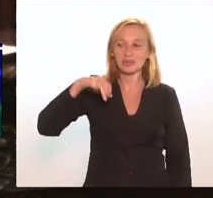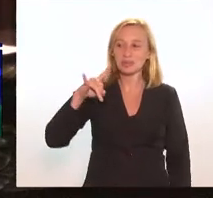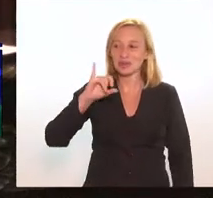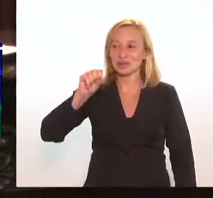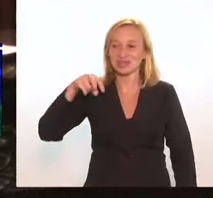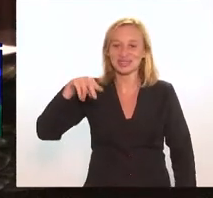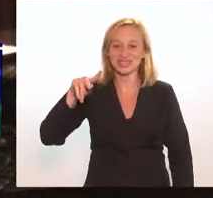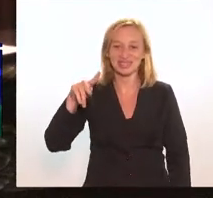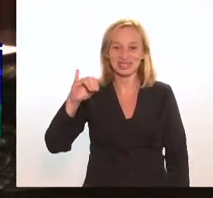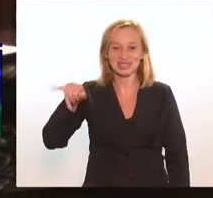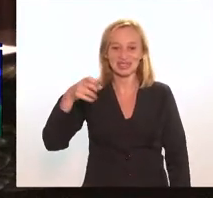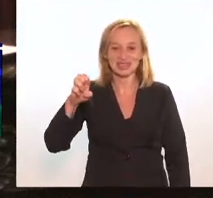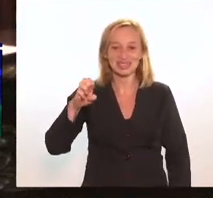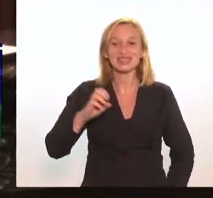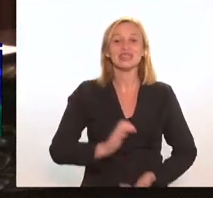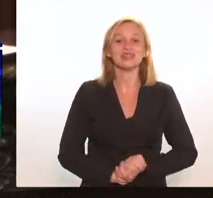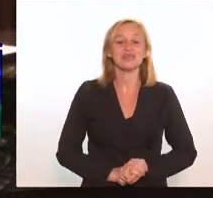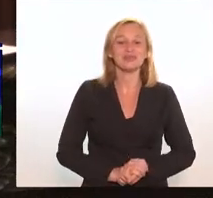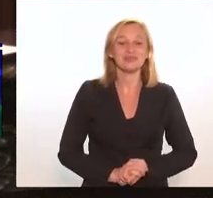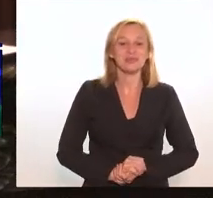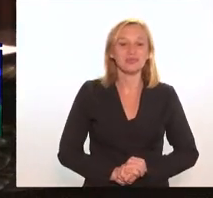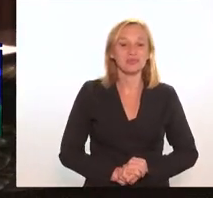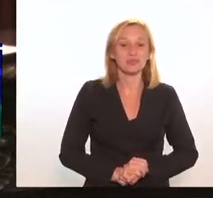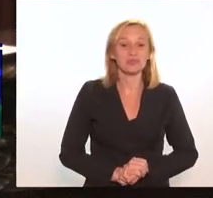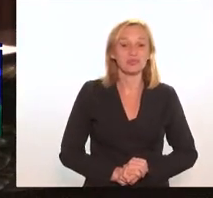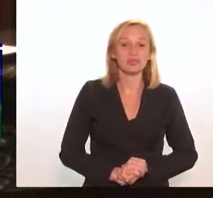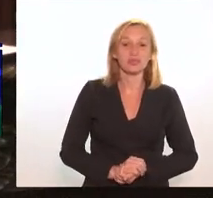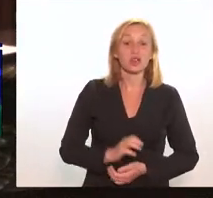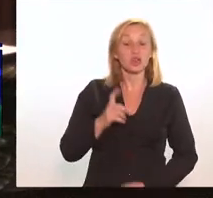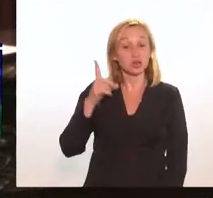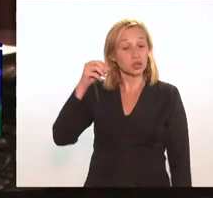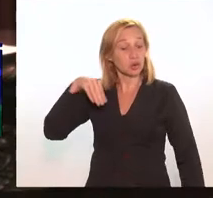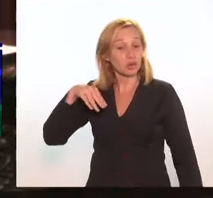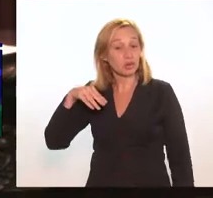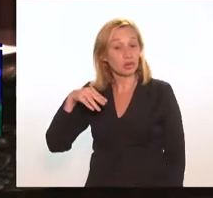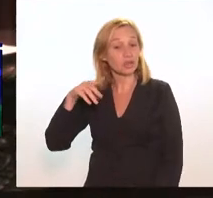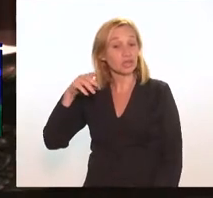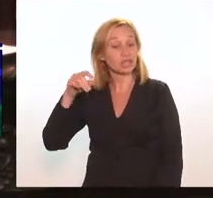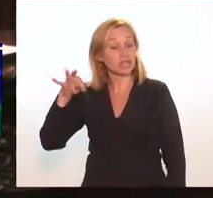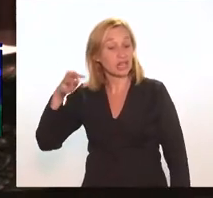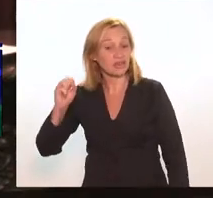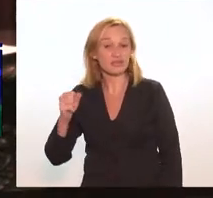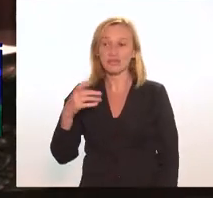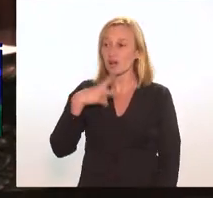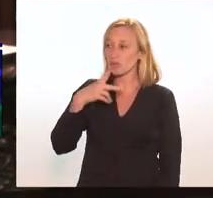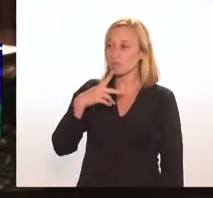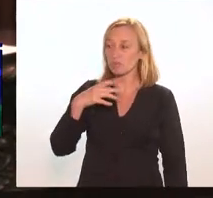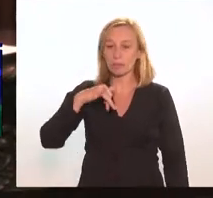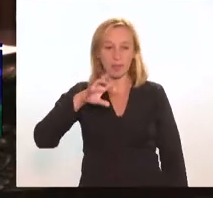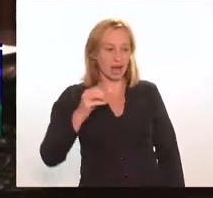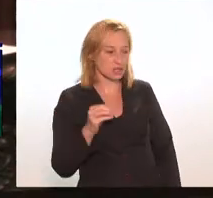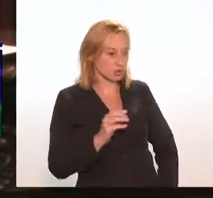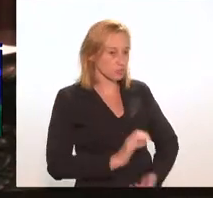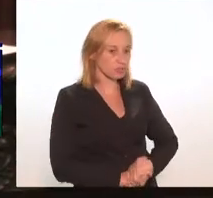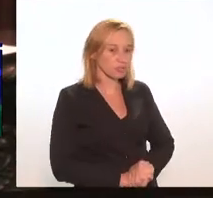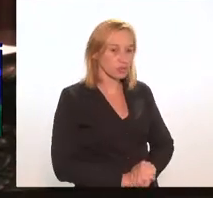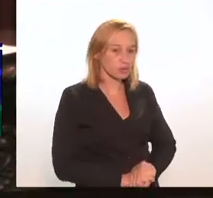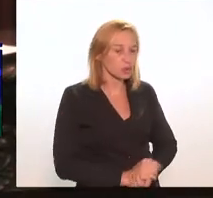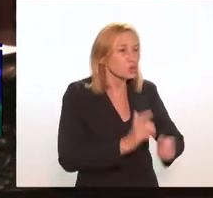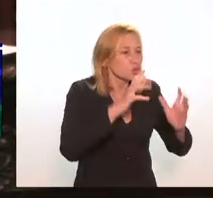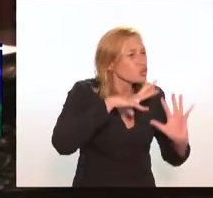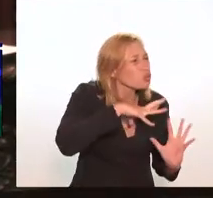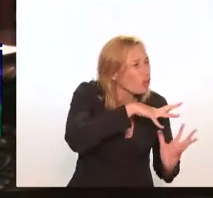de São Bento. E aí o Dom Estevão Bittencourt me disse: Márcio, no